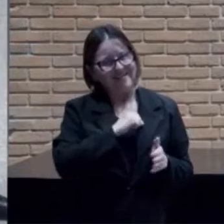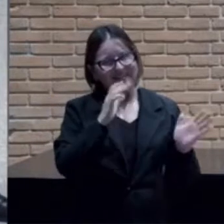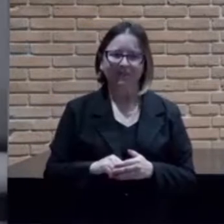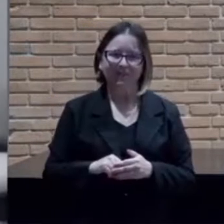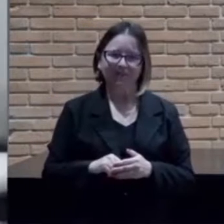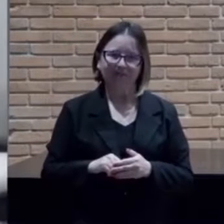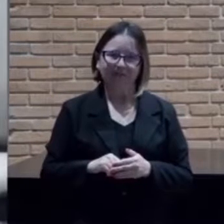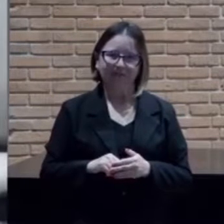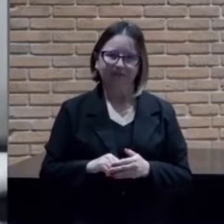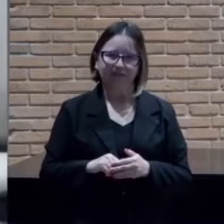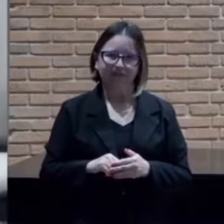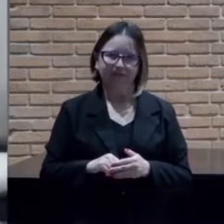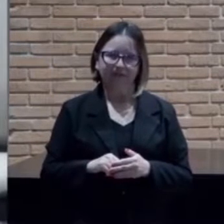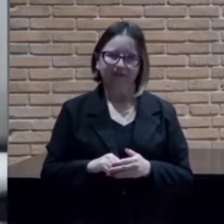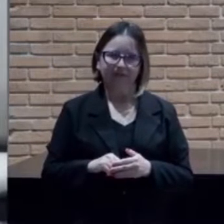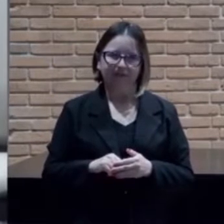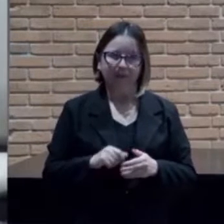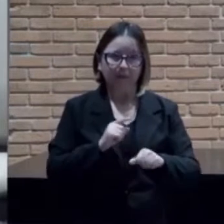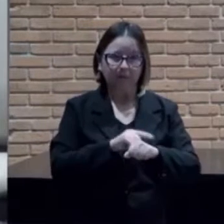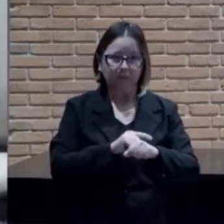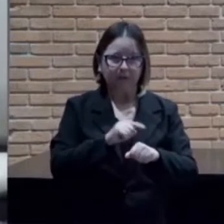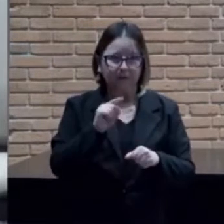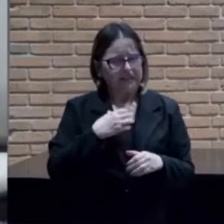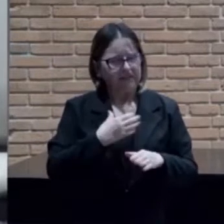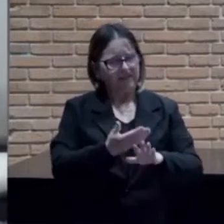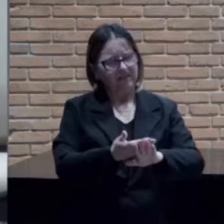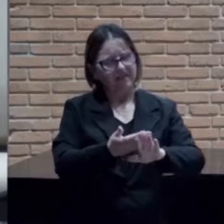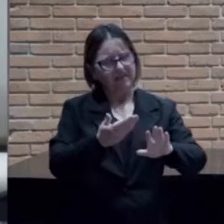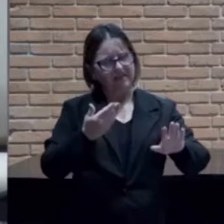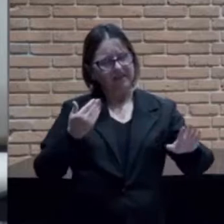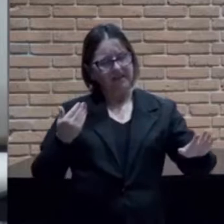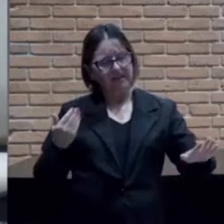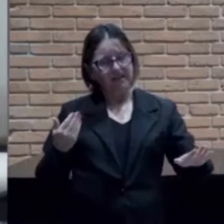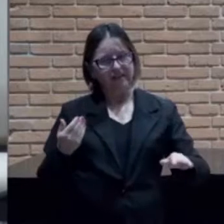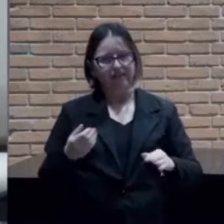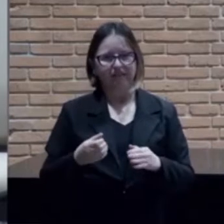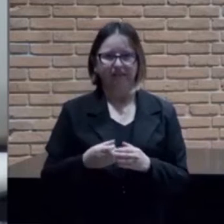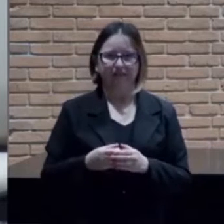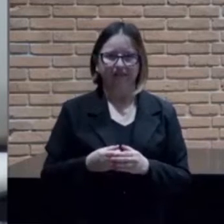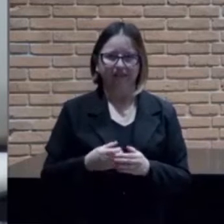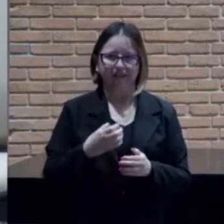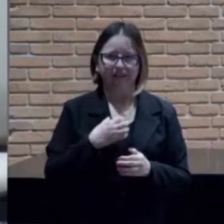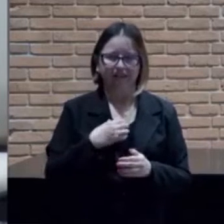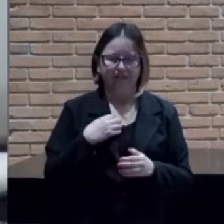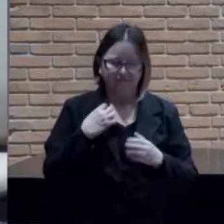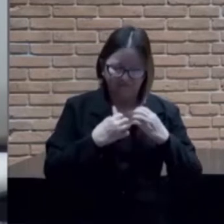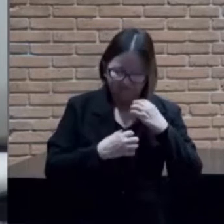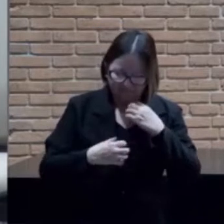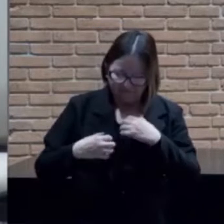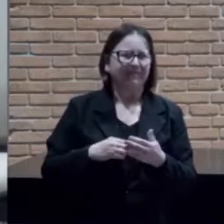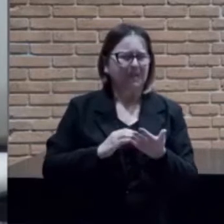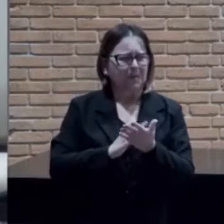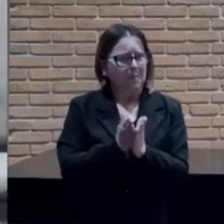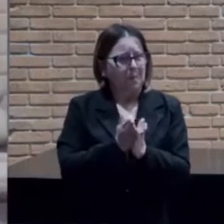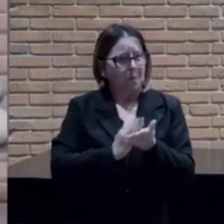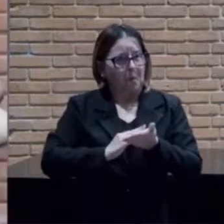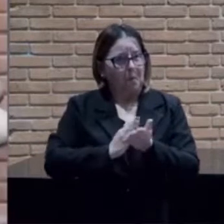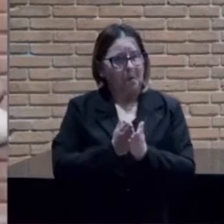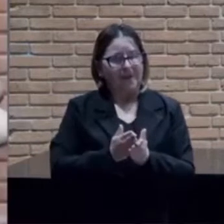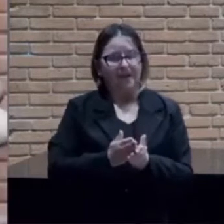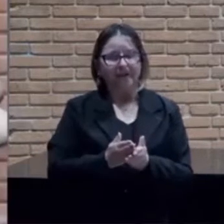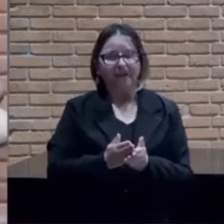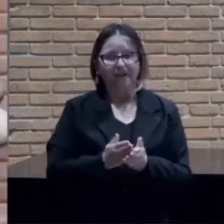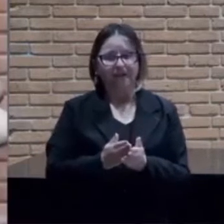quando você tivesse sentindo distante quando você tivesse sentindo angustiado aflito quando